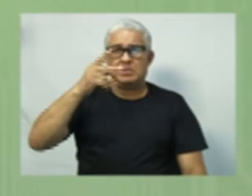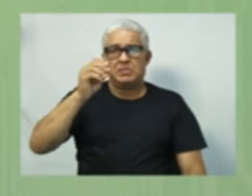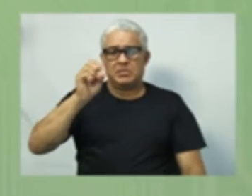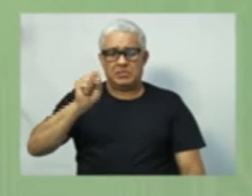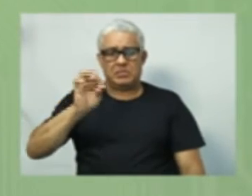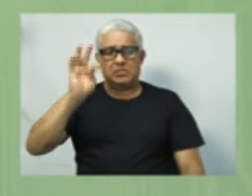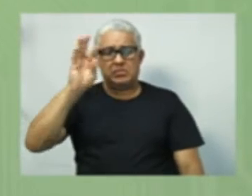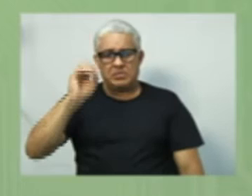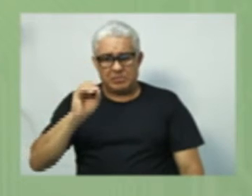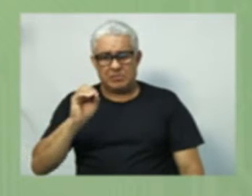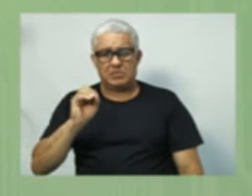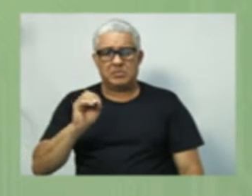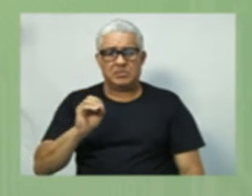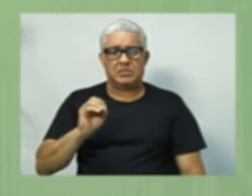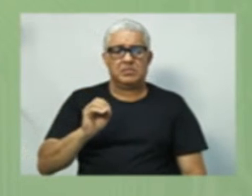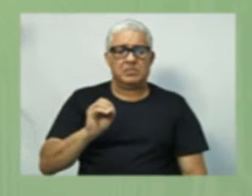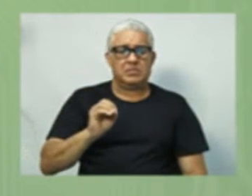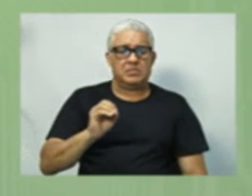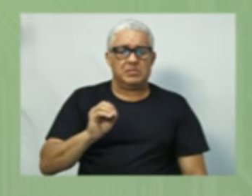serviço?